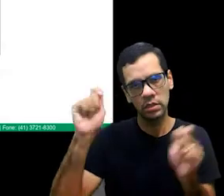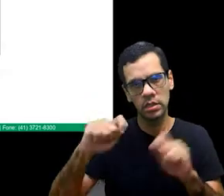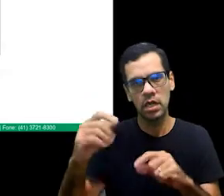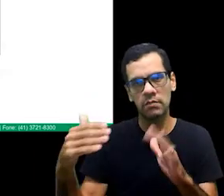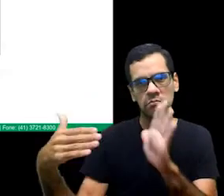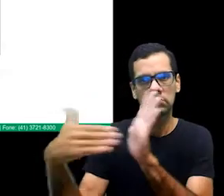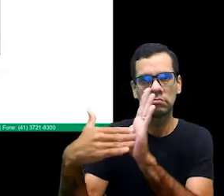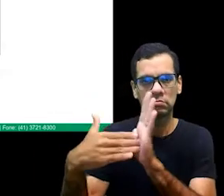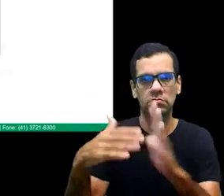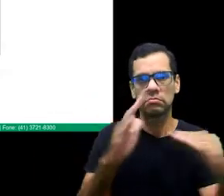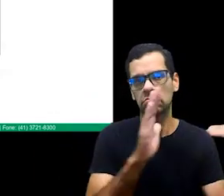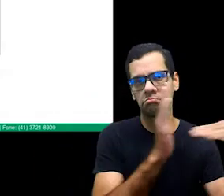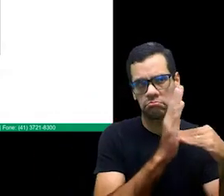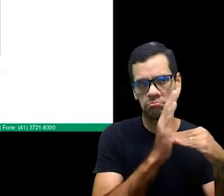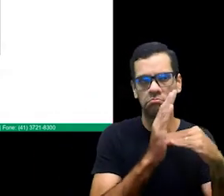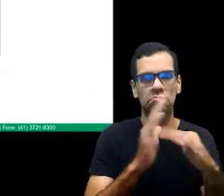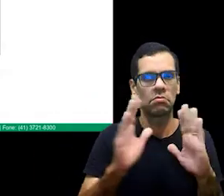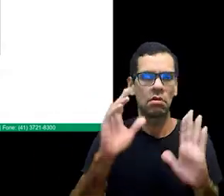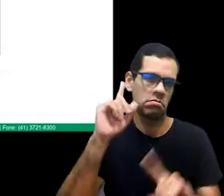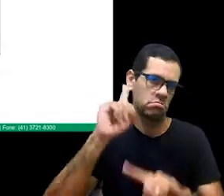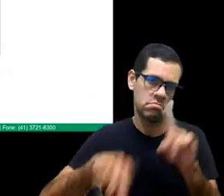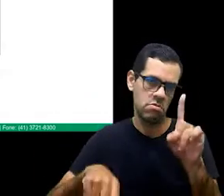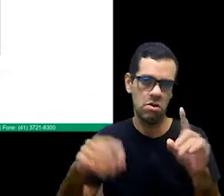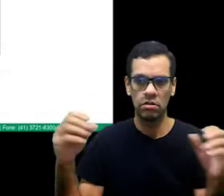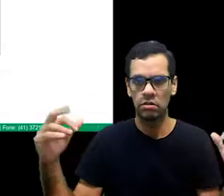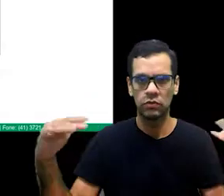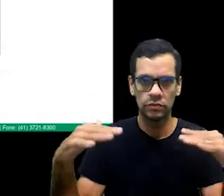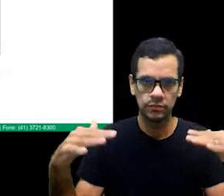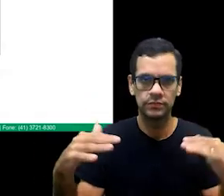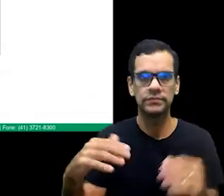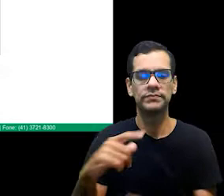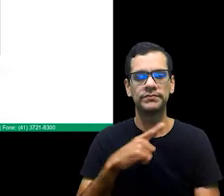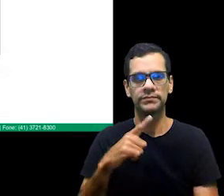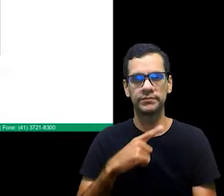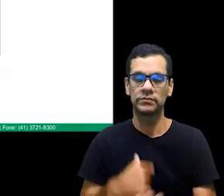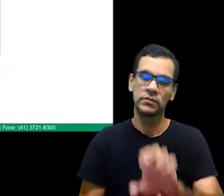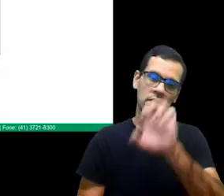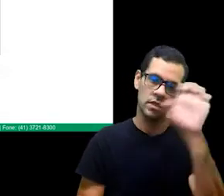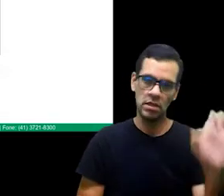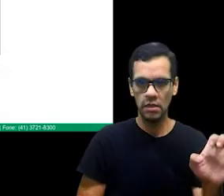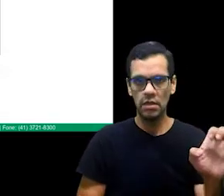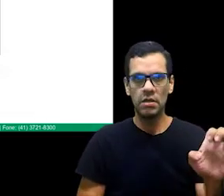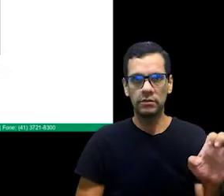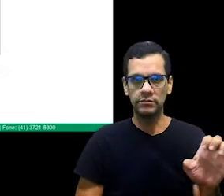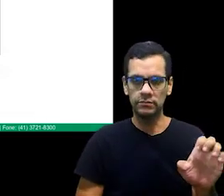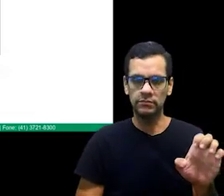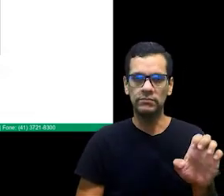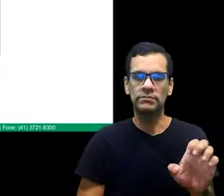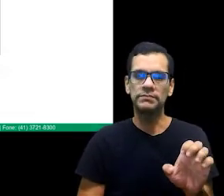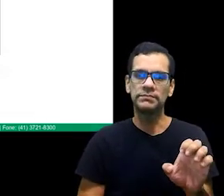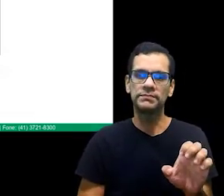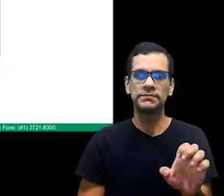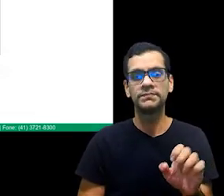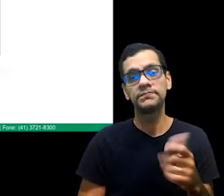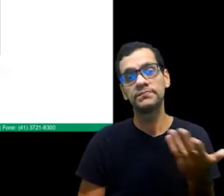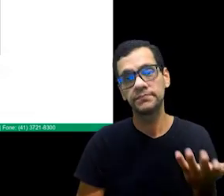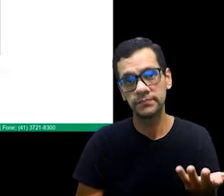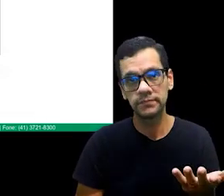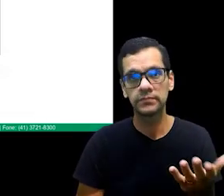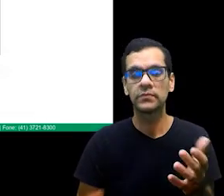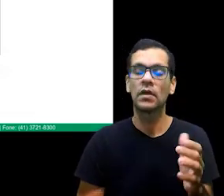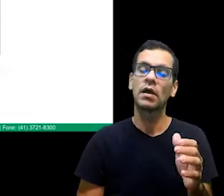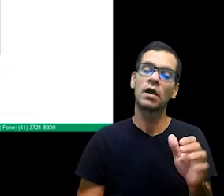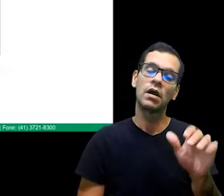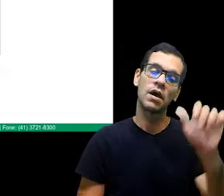de energia com o lado de fora, só vai poder trocar energia esses 2 corpos aqui dentro. Então temos aqui à esquerda um corpo